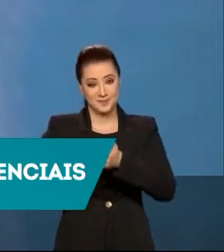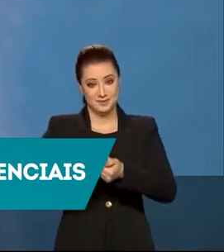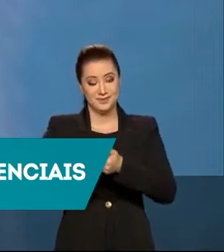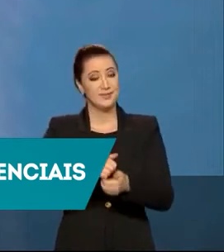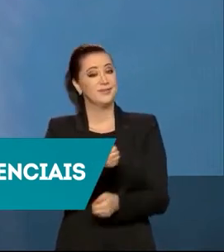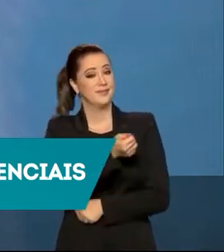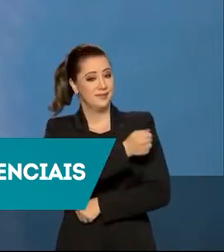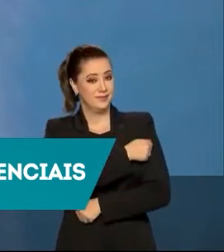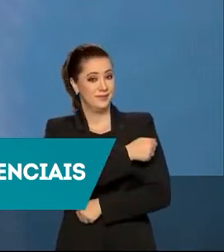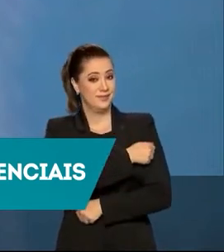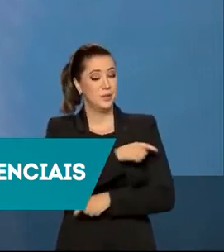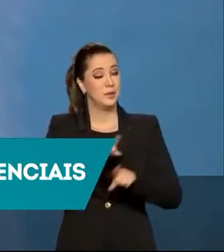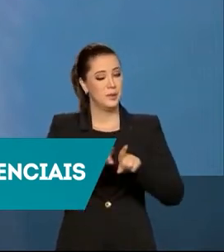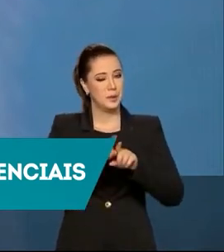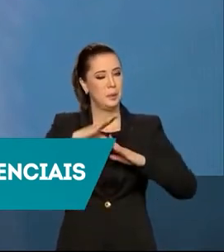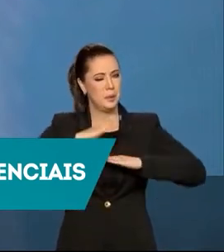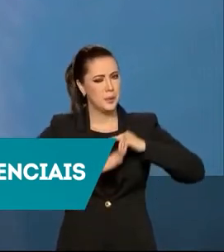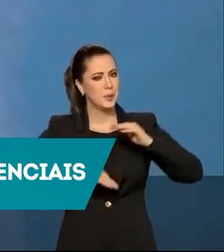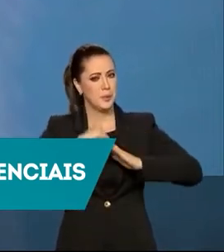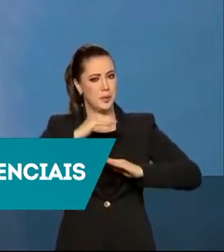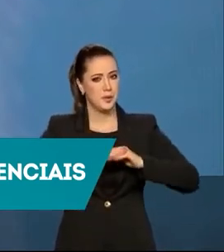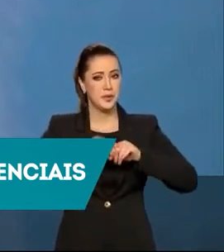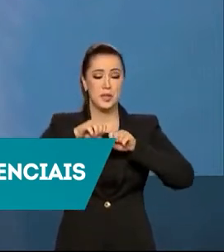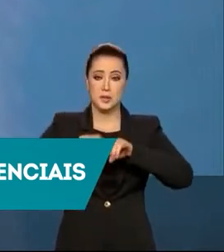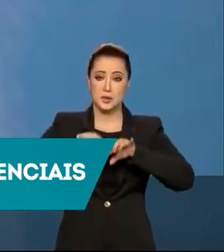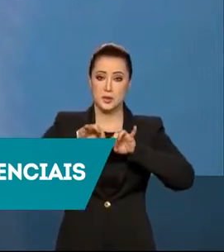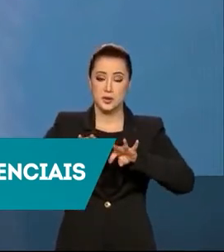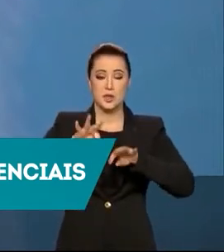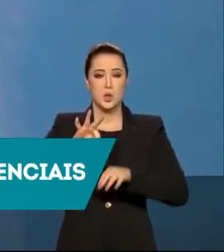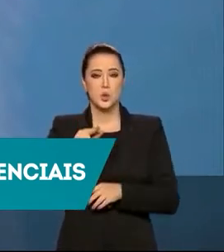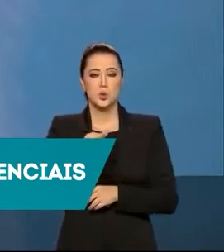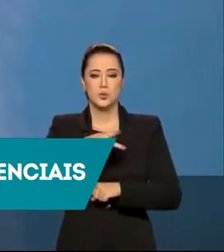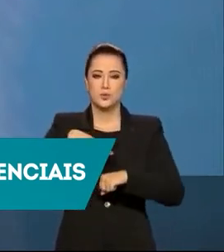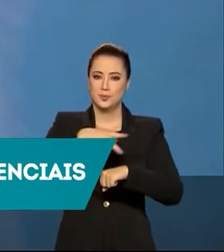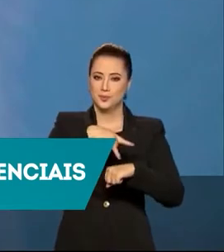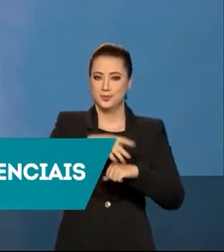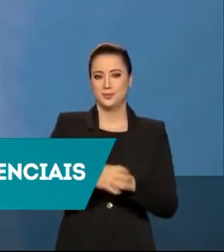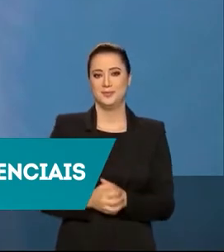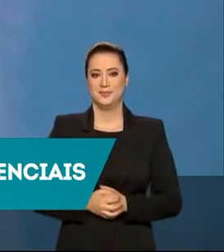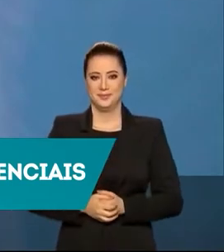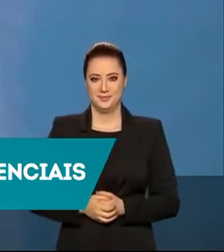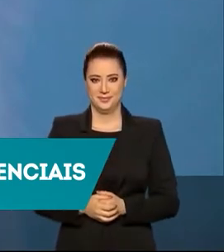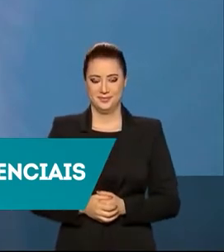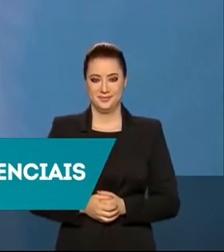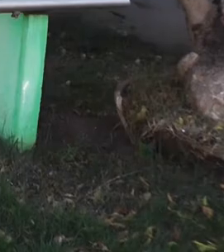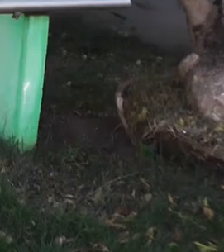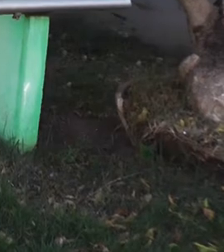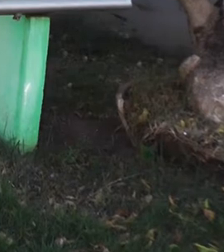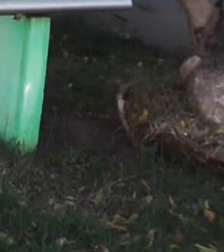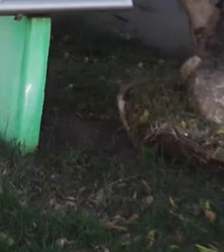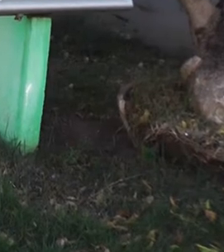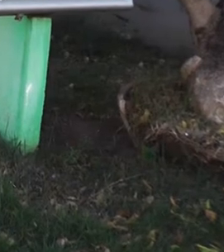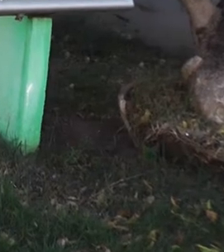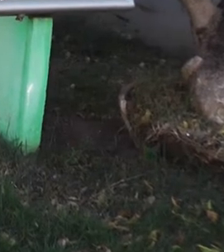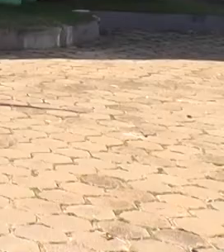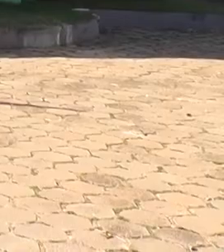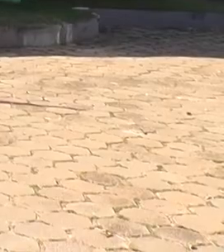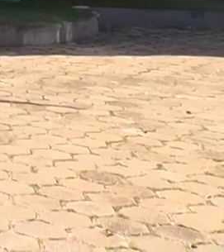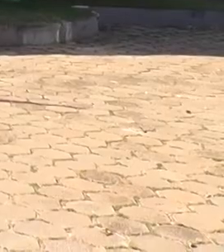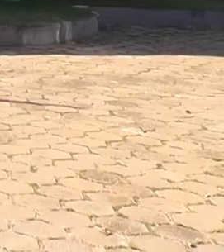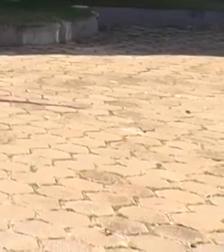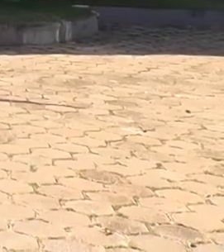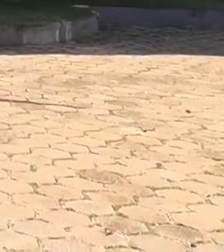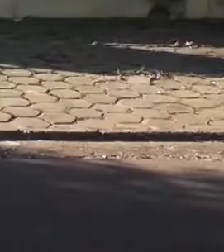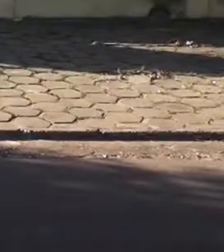após o ministro da Educação, Milton Ribeiro, defender o retorno das aulas presenciais, algumas cidades